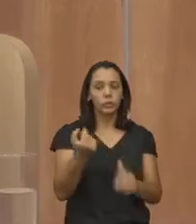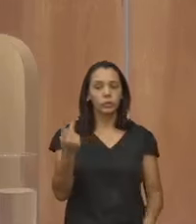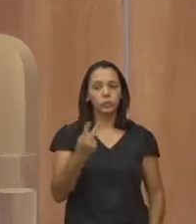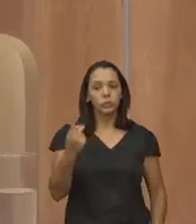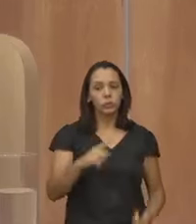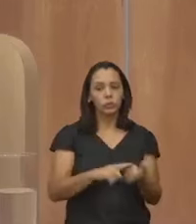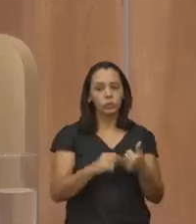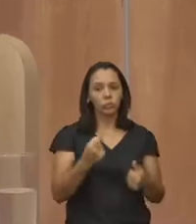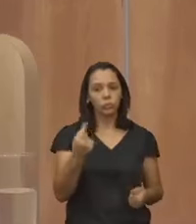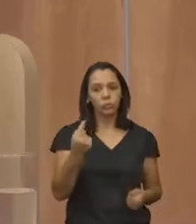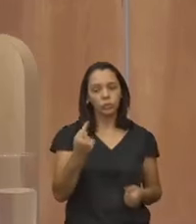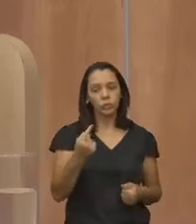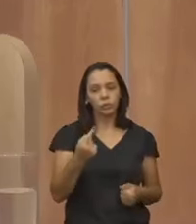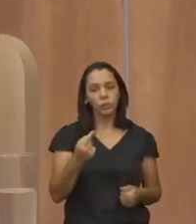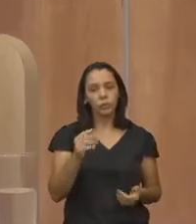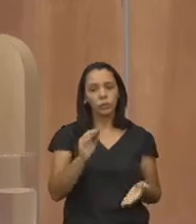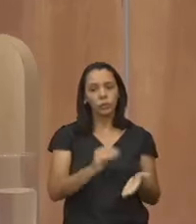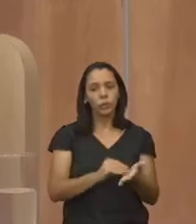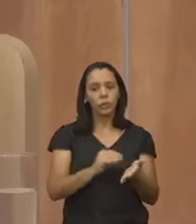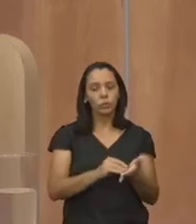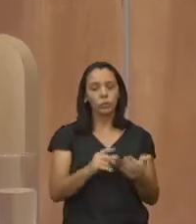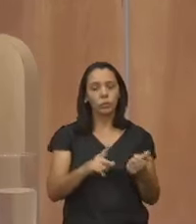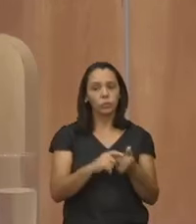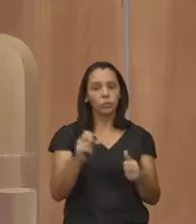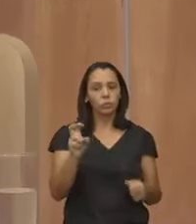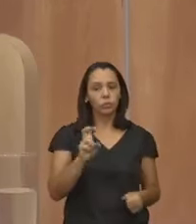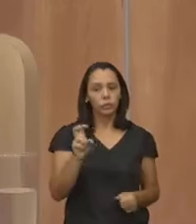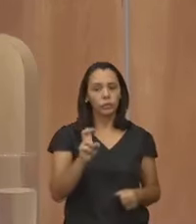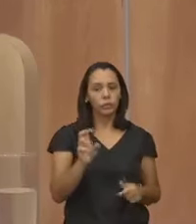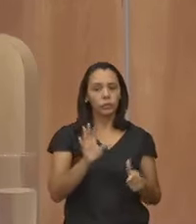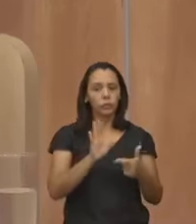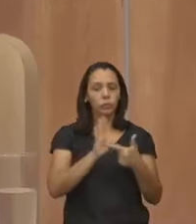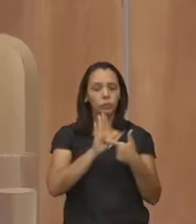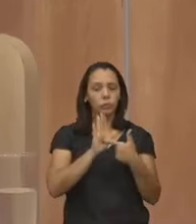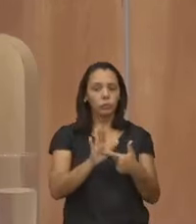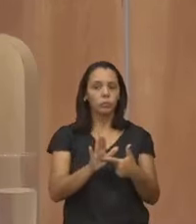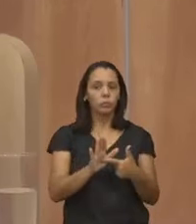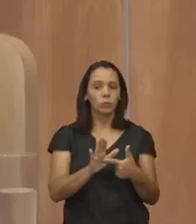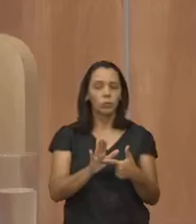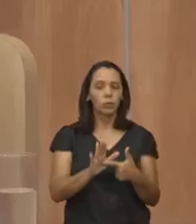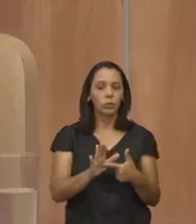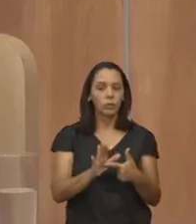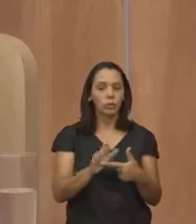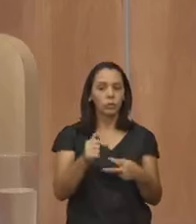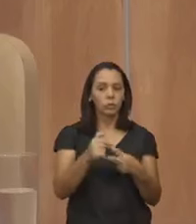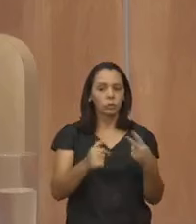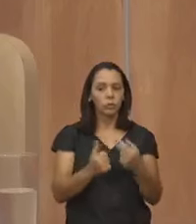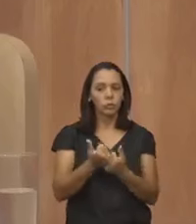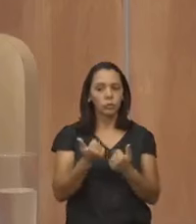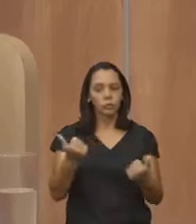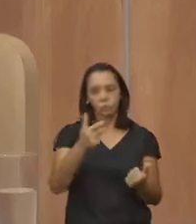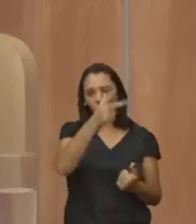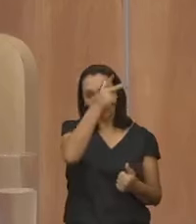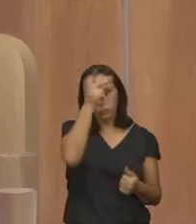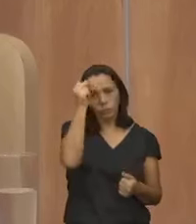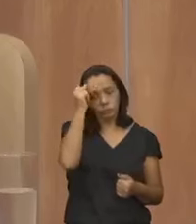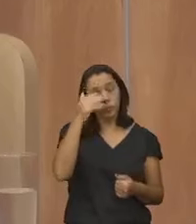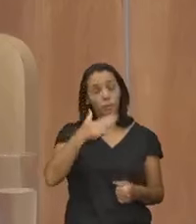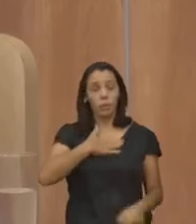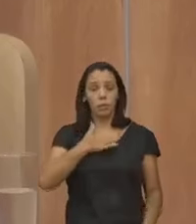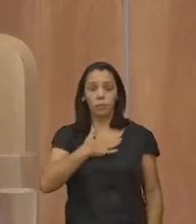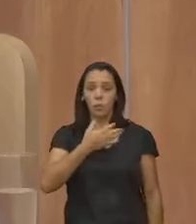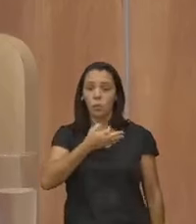1º, sem destacar o artigo 5º, que fala do anexo 1º e que tem as duas subprefeituras, na minha opinião,